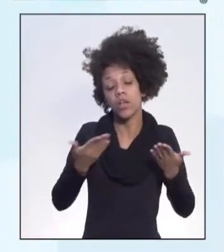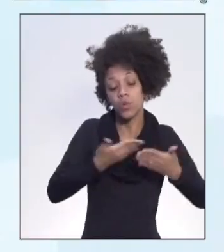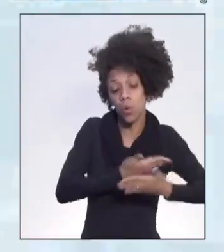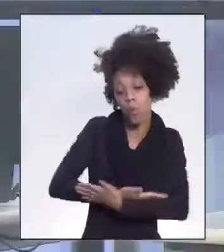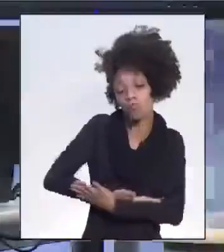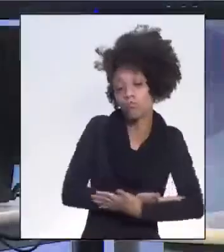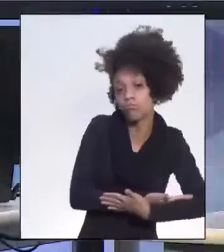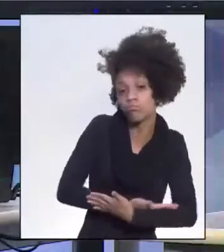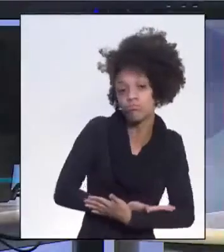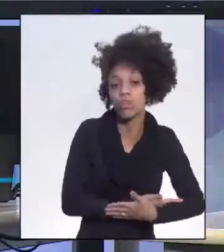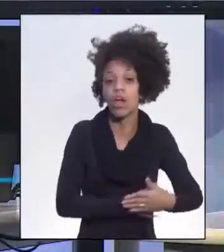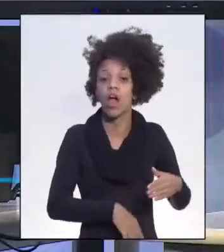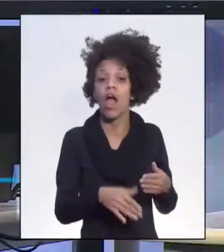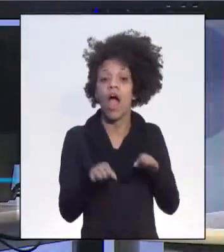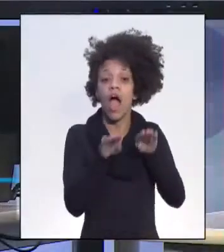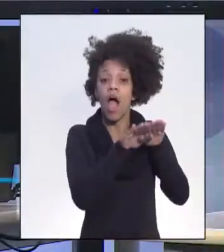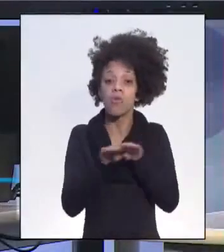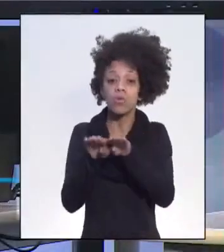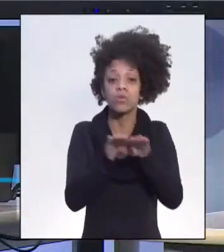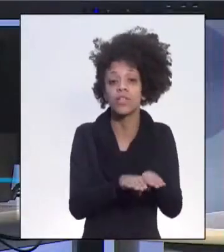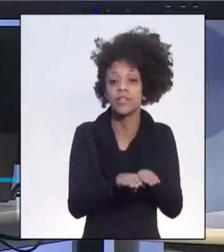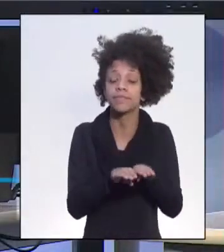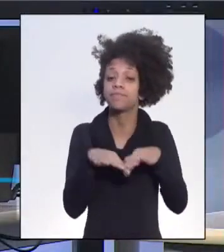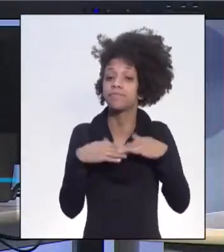relativos à igualdade em relação ao